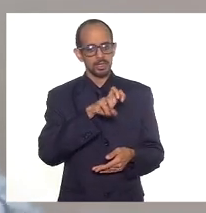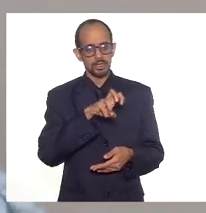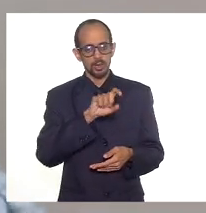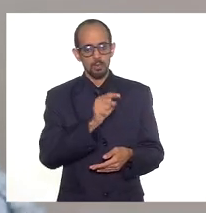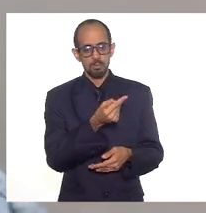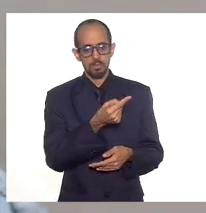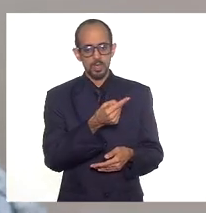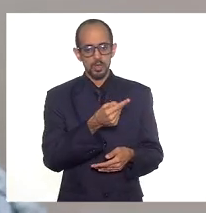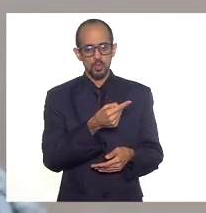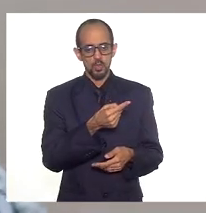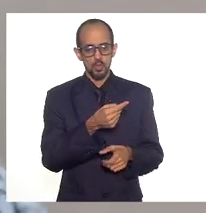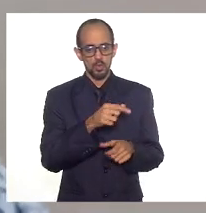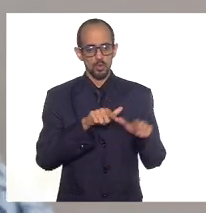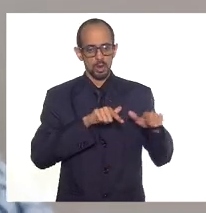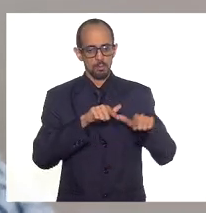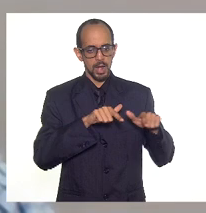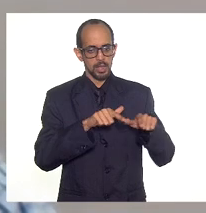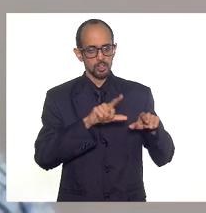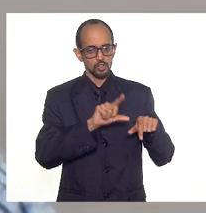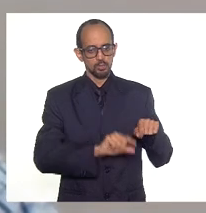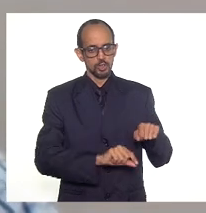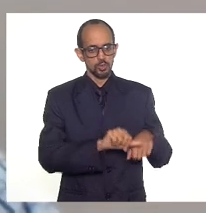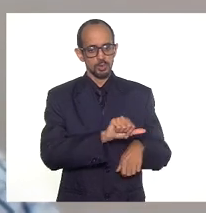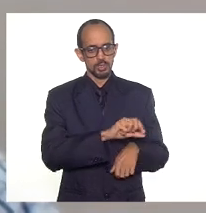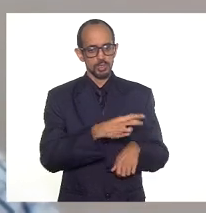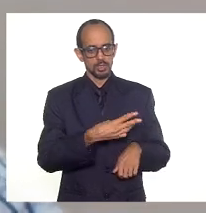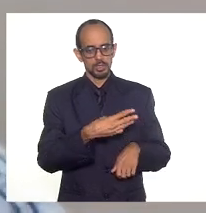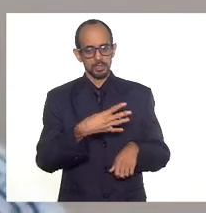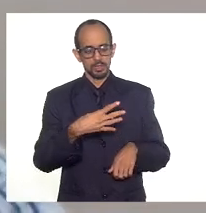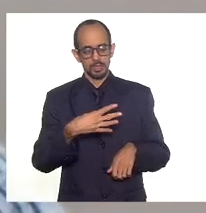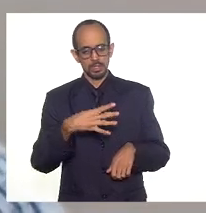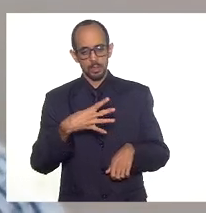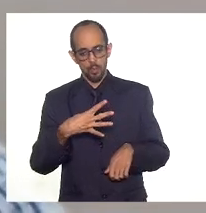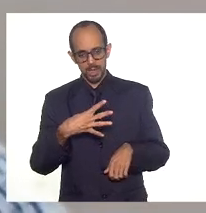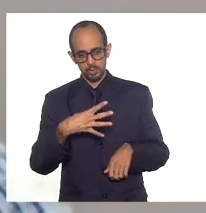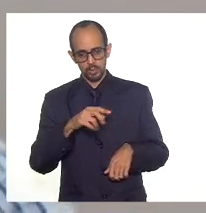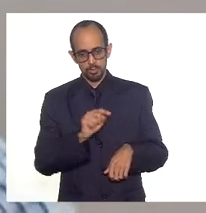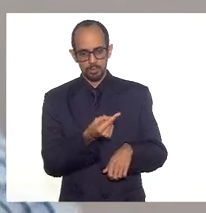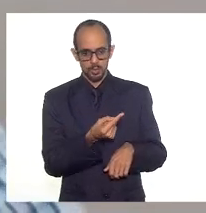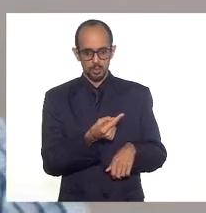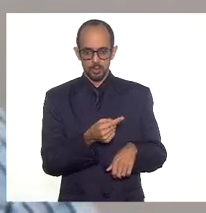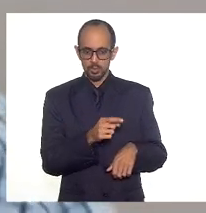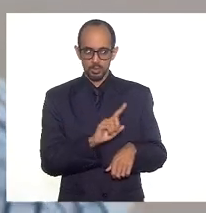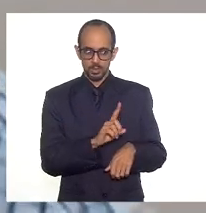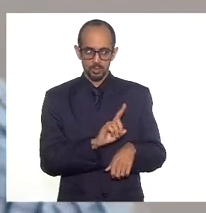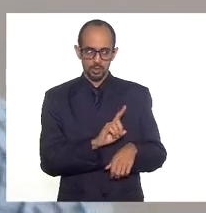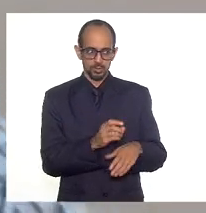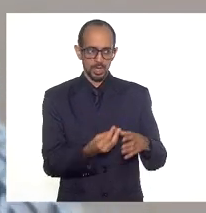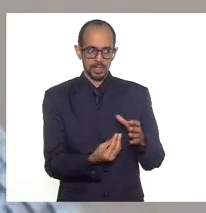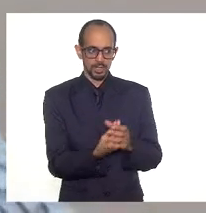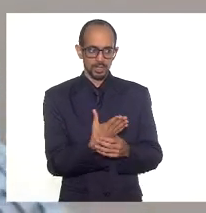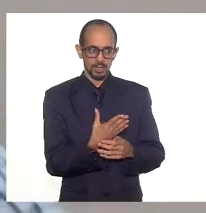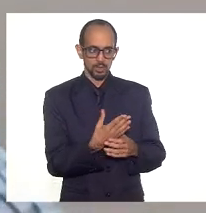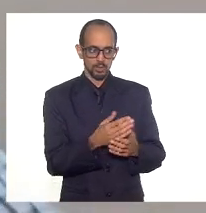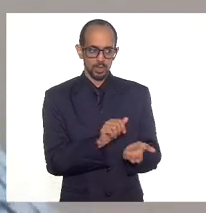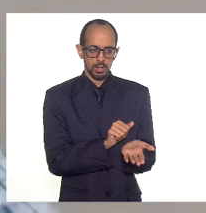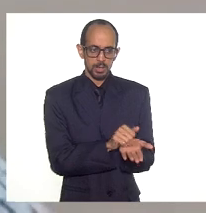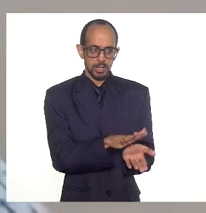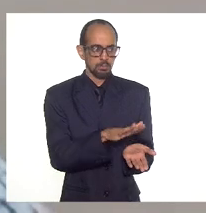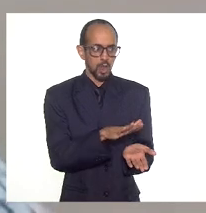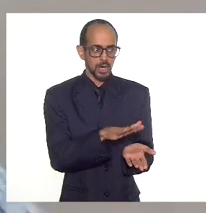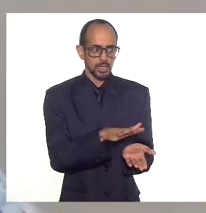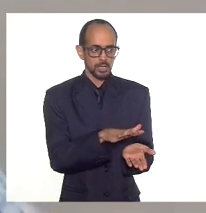caiu para 134 mil. Então, Bom Tempo, quer dizer, não está gerando emprego, está gerando desemprego essa política, está